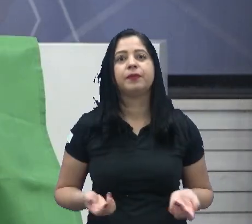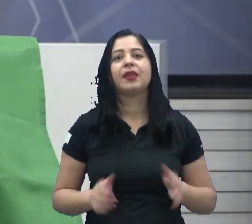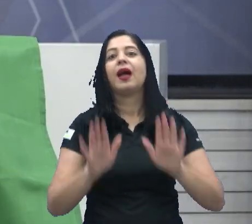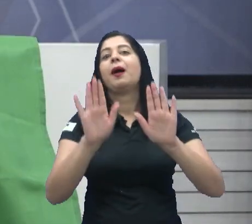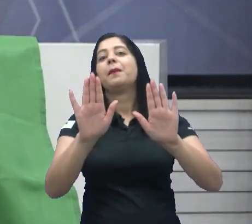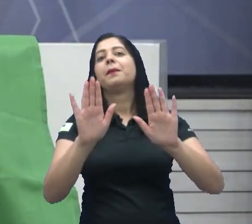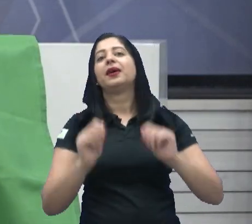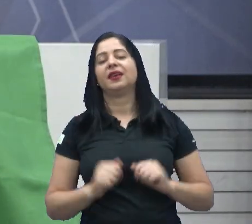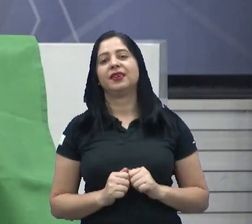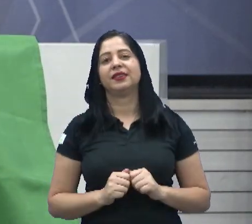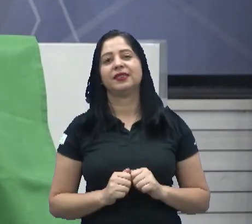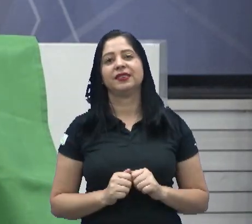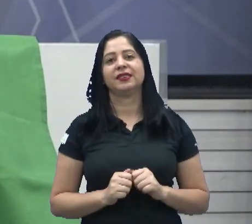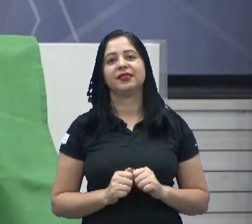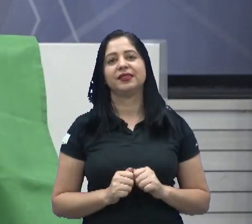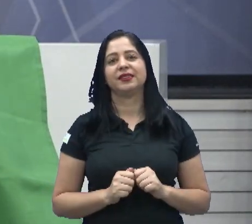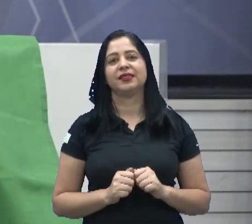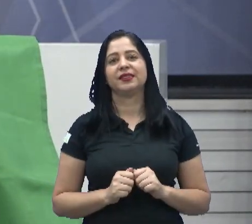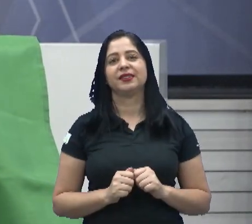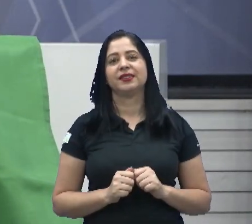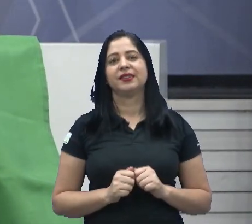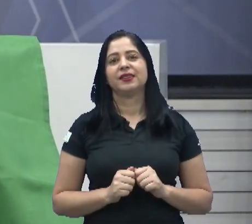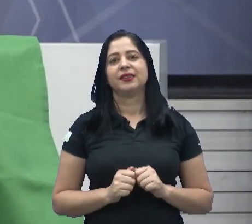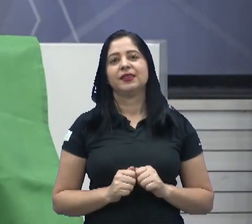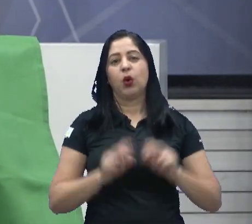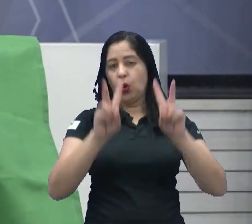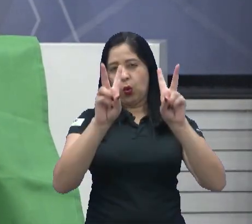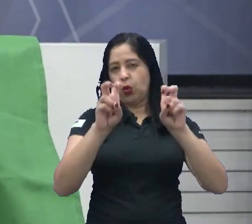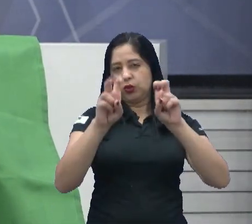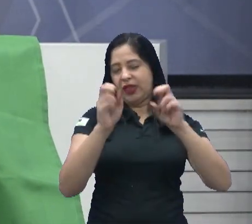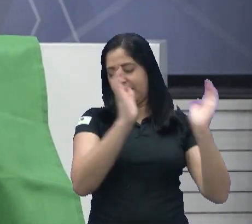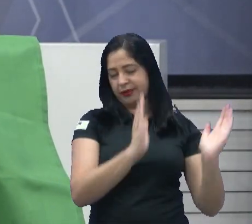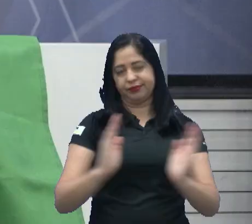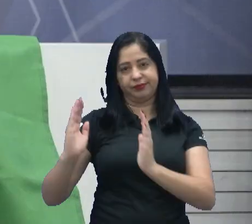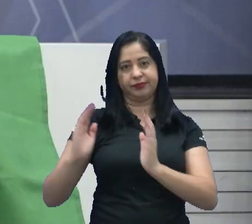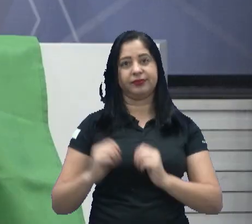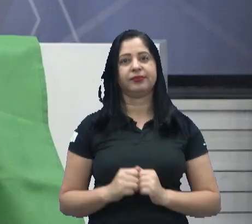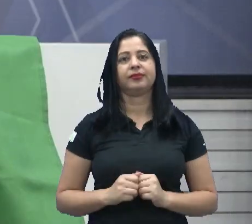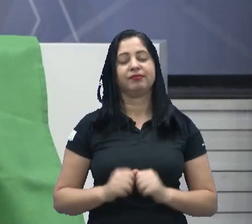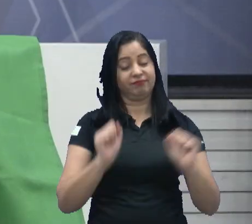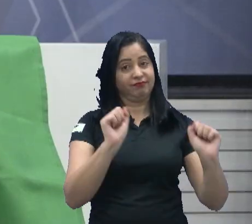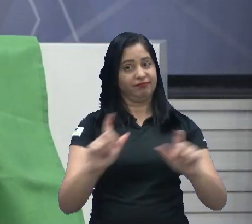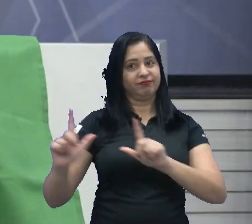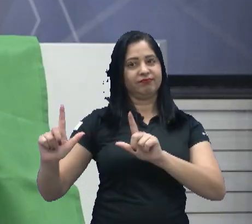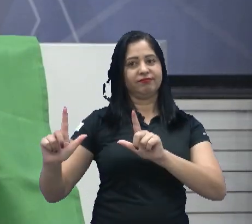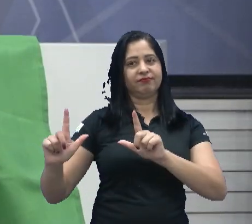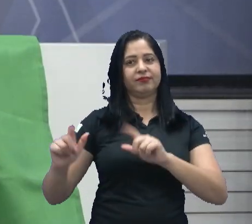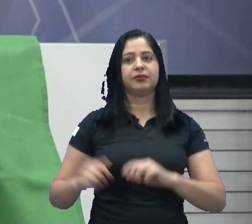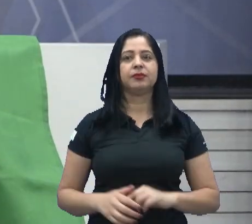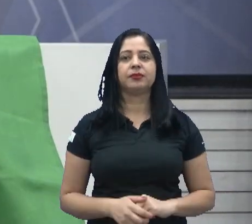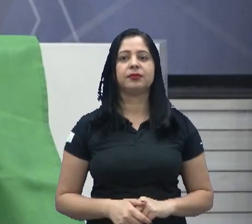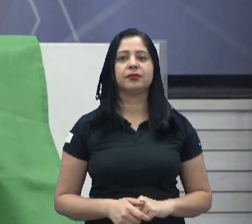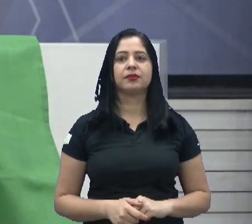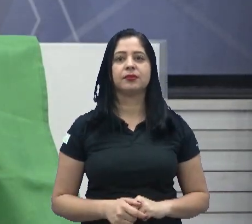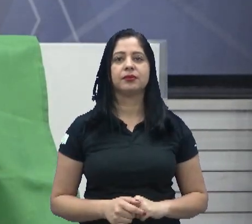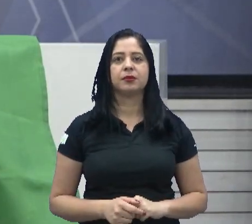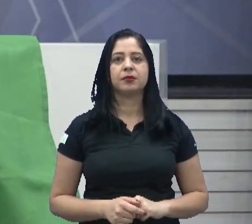passar nesse assunto ainda, e coisa rápida. Beto, por favor.